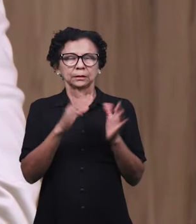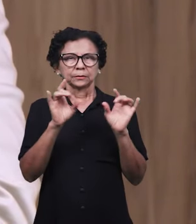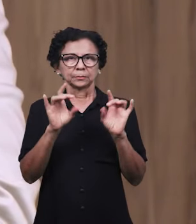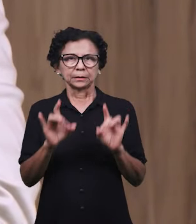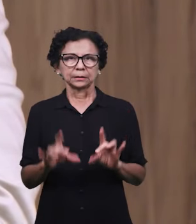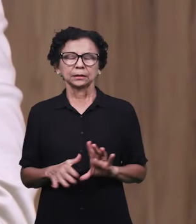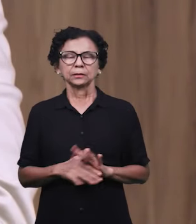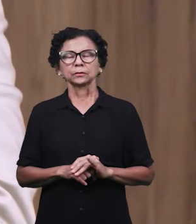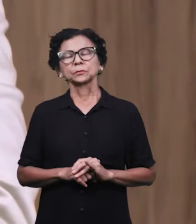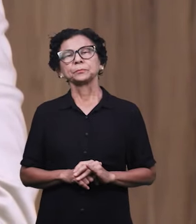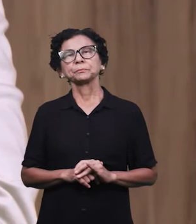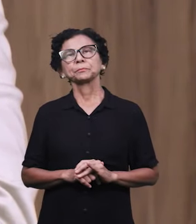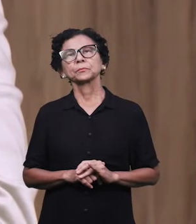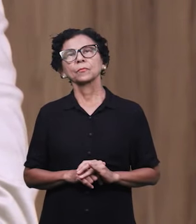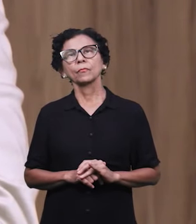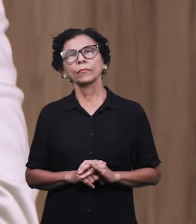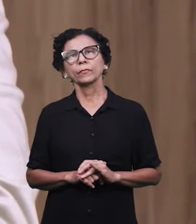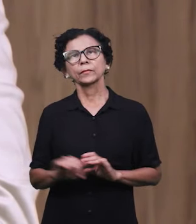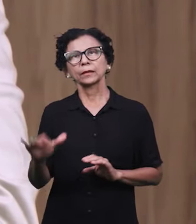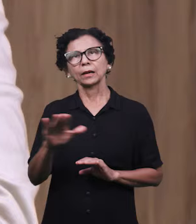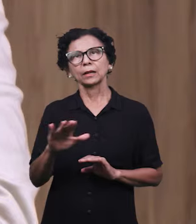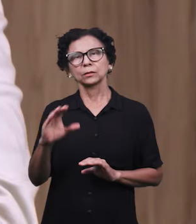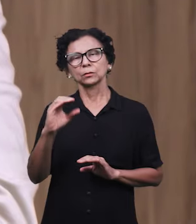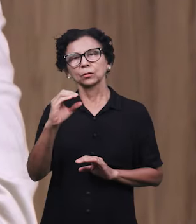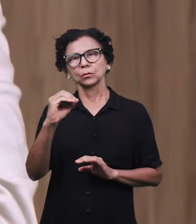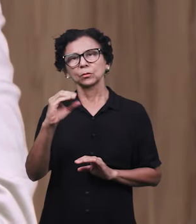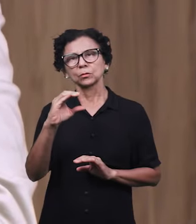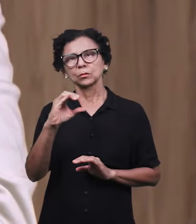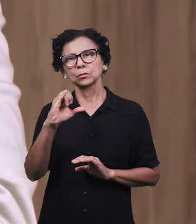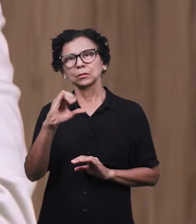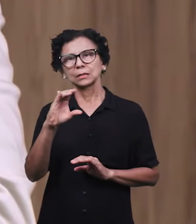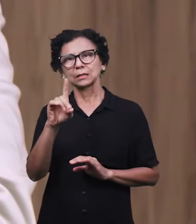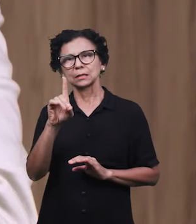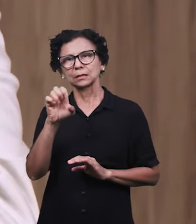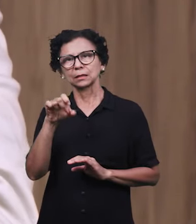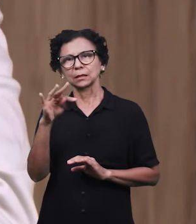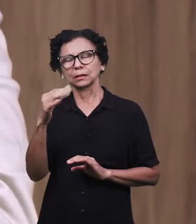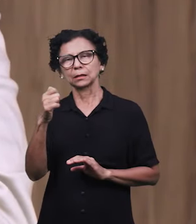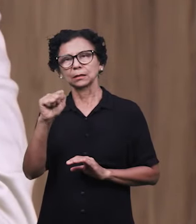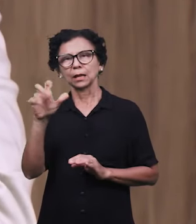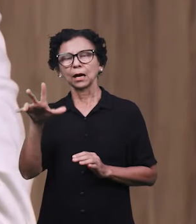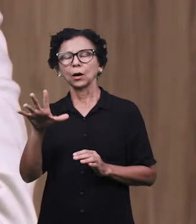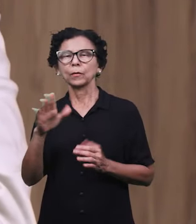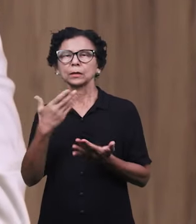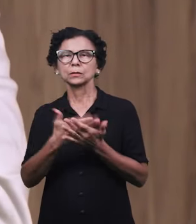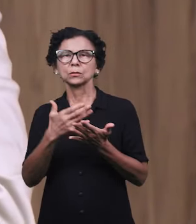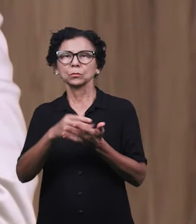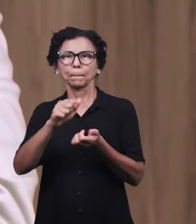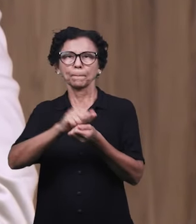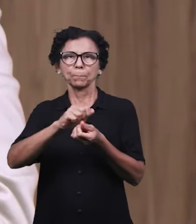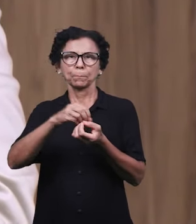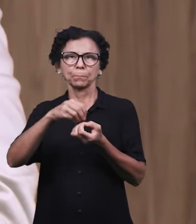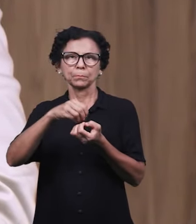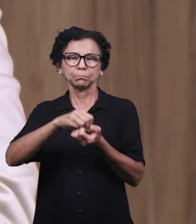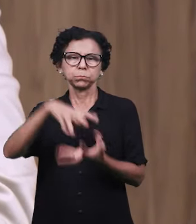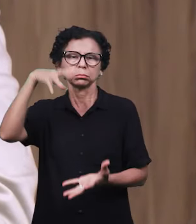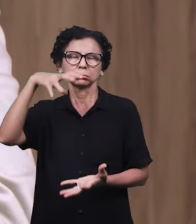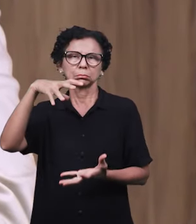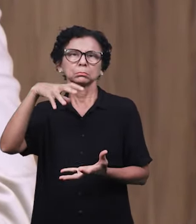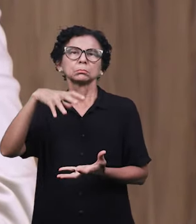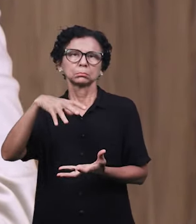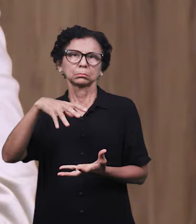teoria do Big Bang, como a teoria que é mais aceitada no meio acadêmico. Mas